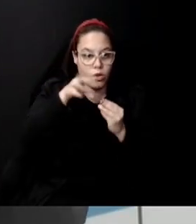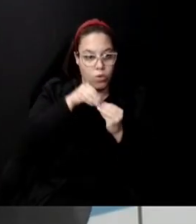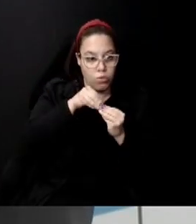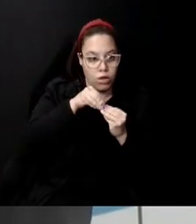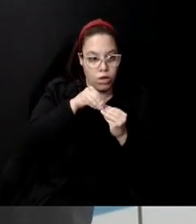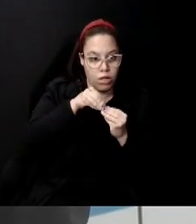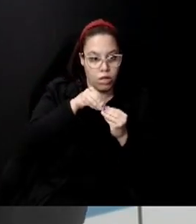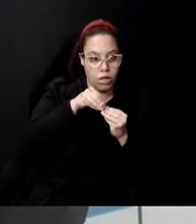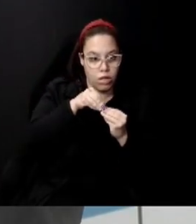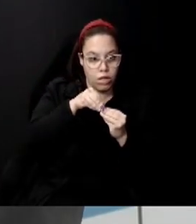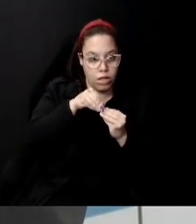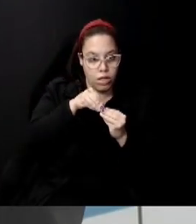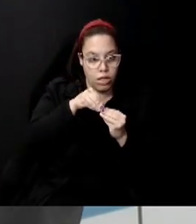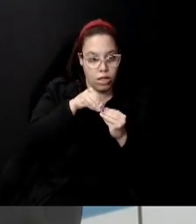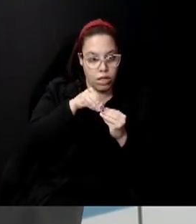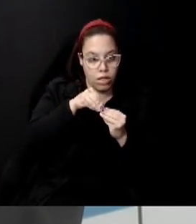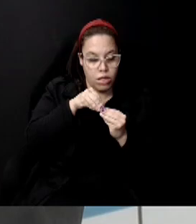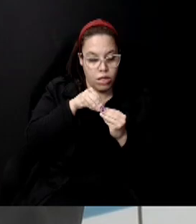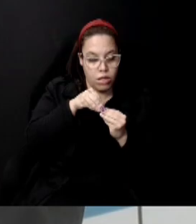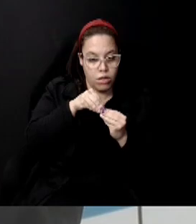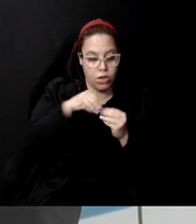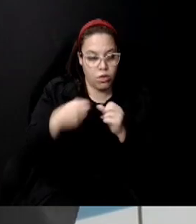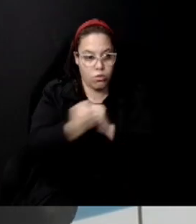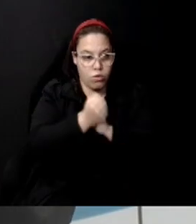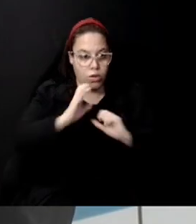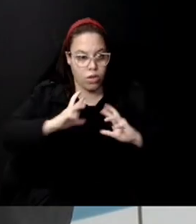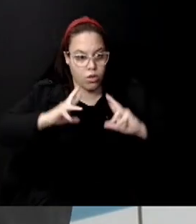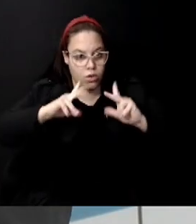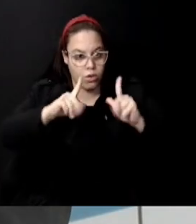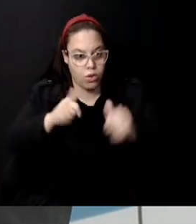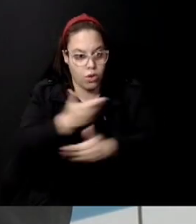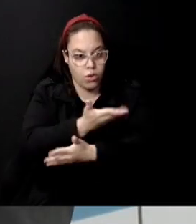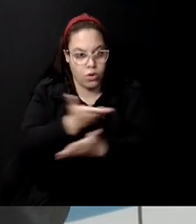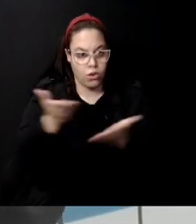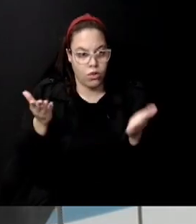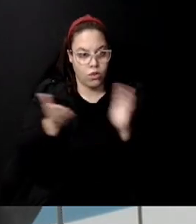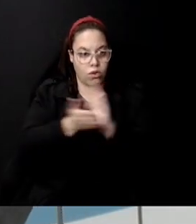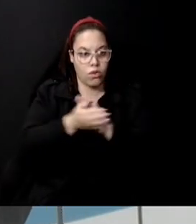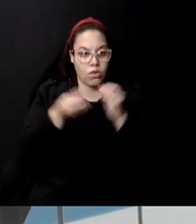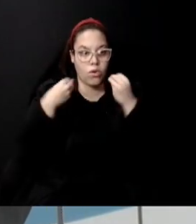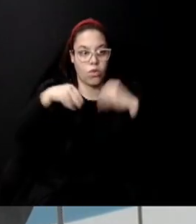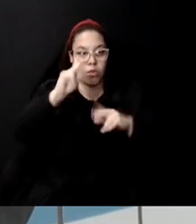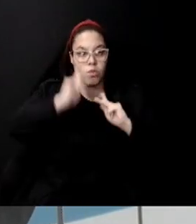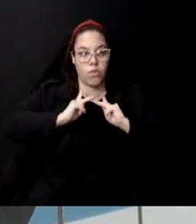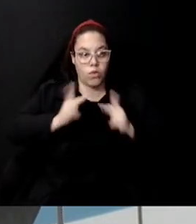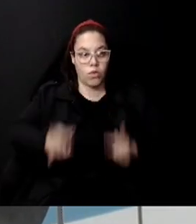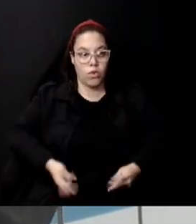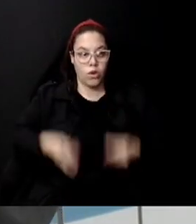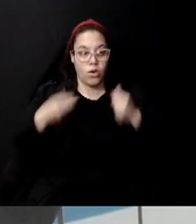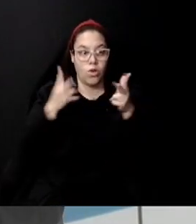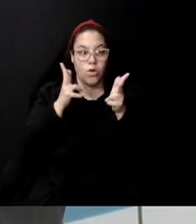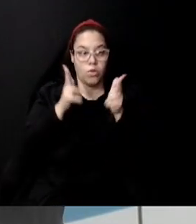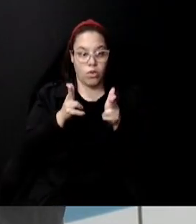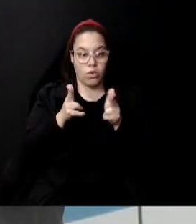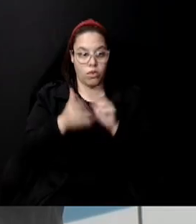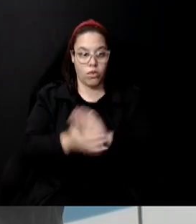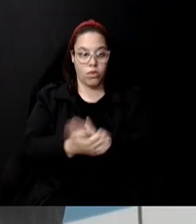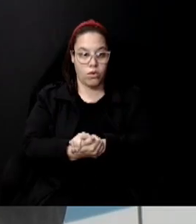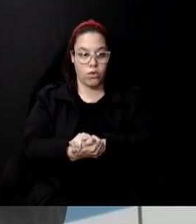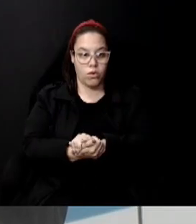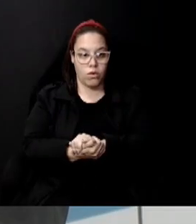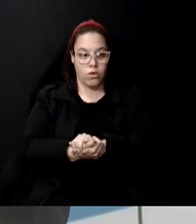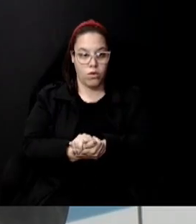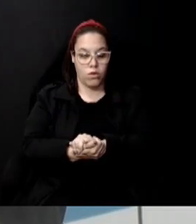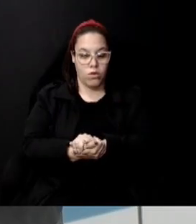para proteção de todas e todos como seres humanos e como iguais. Isso faz